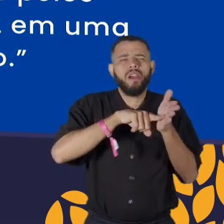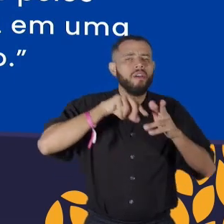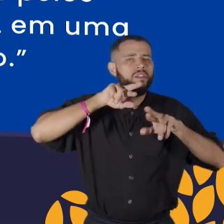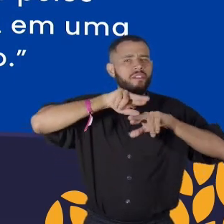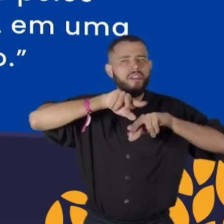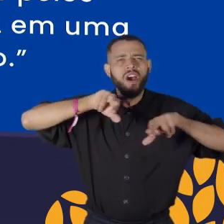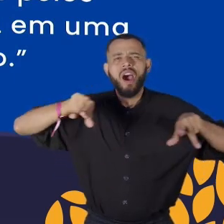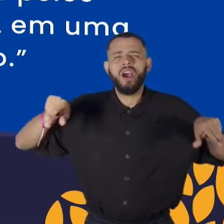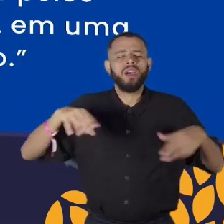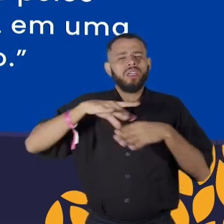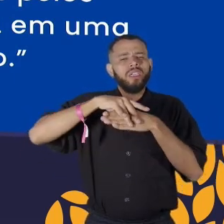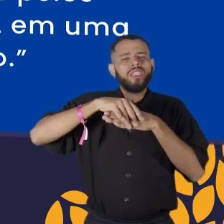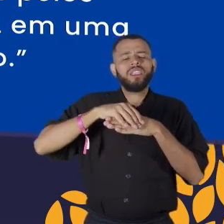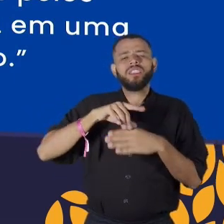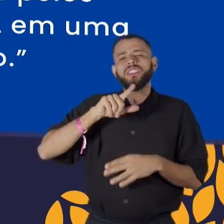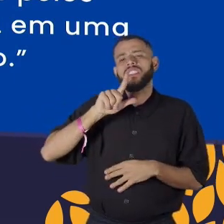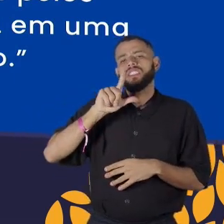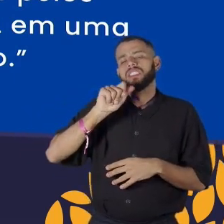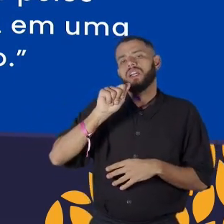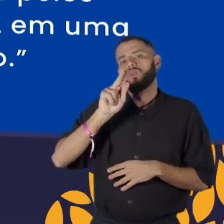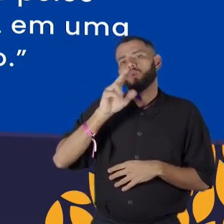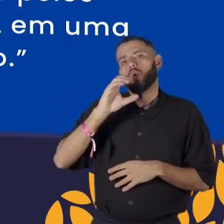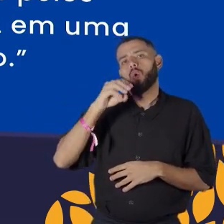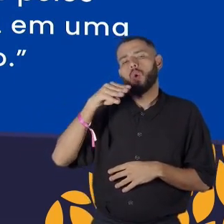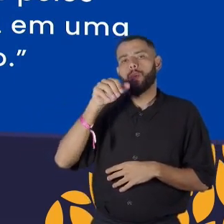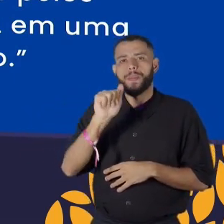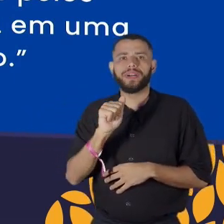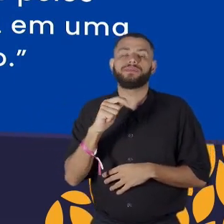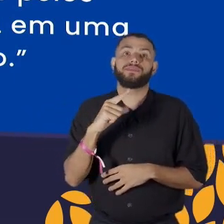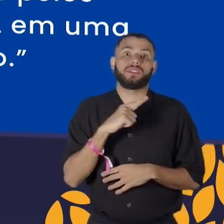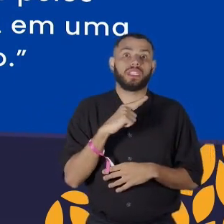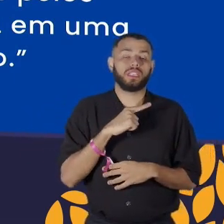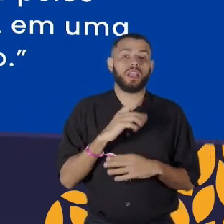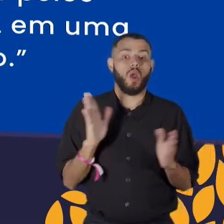Glaucoma, Tourette, tem casos de autismo severo,